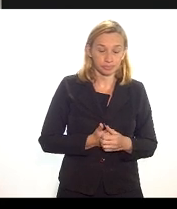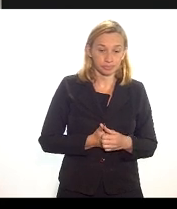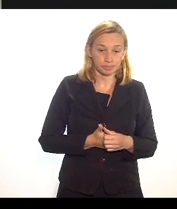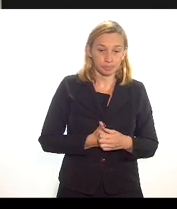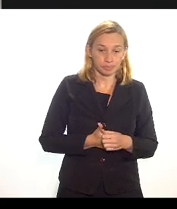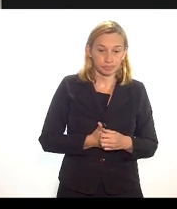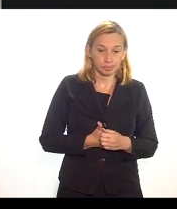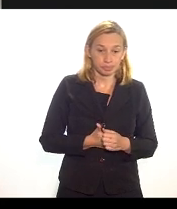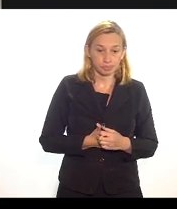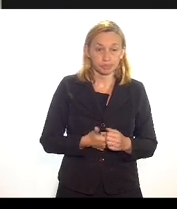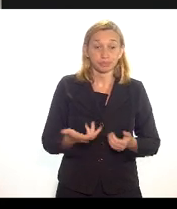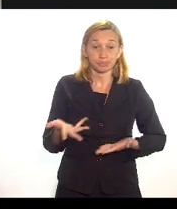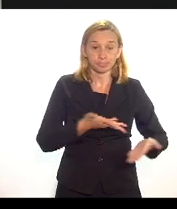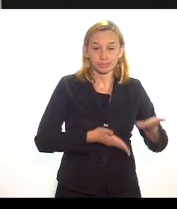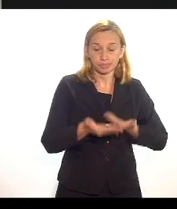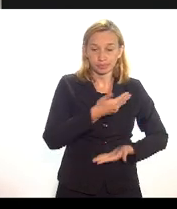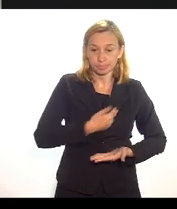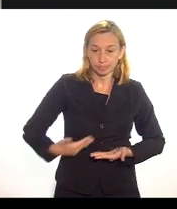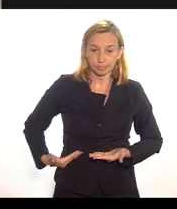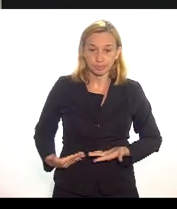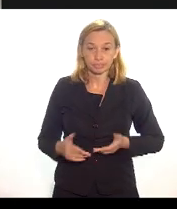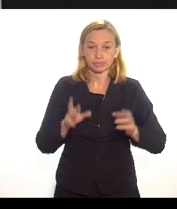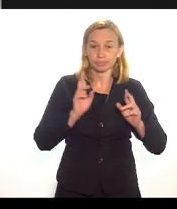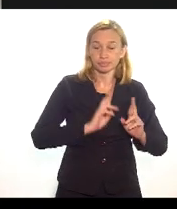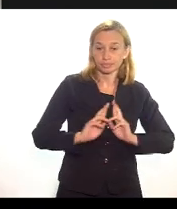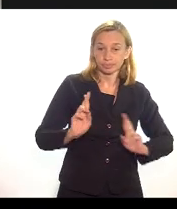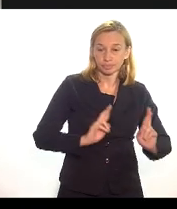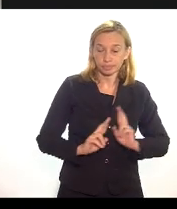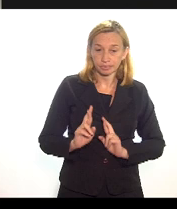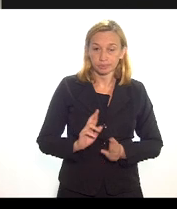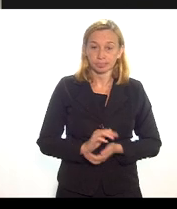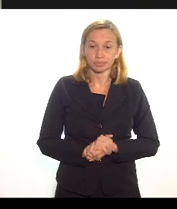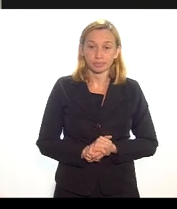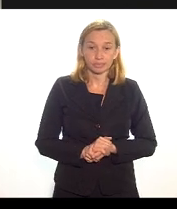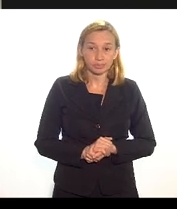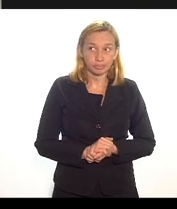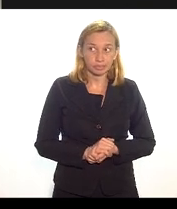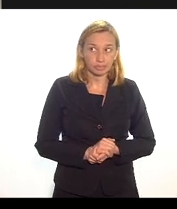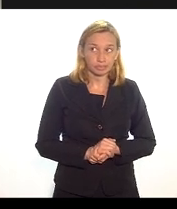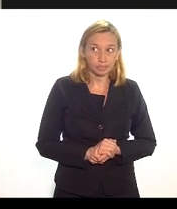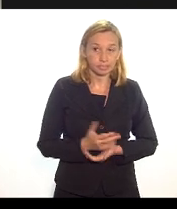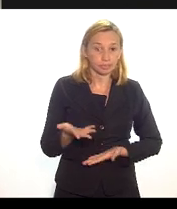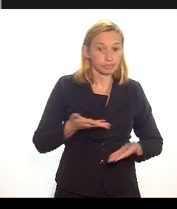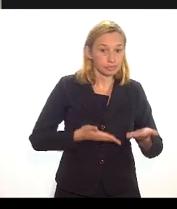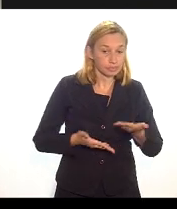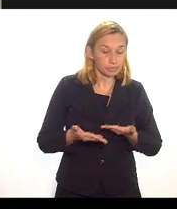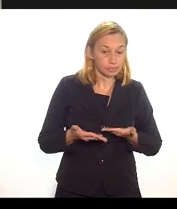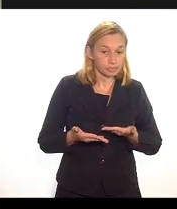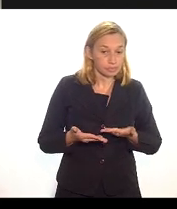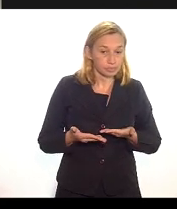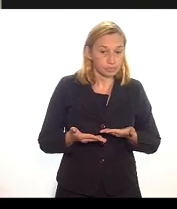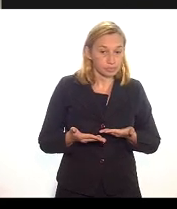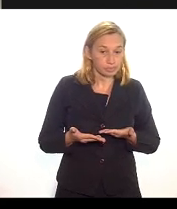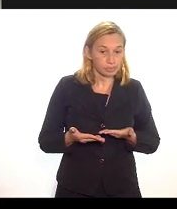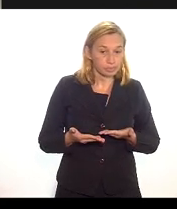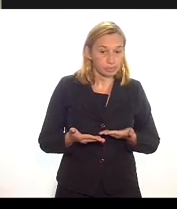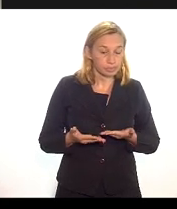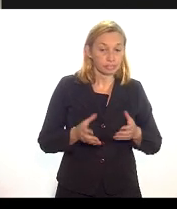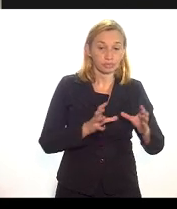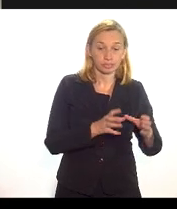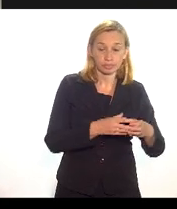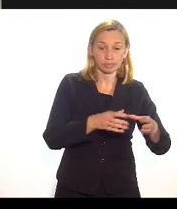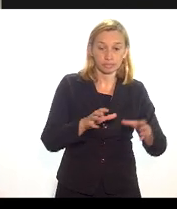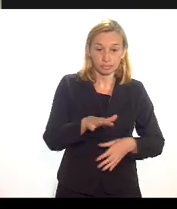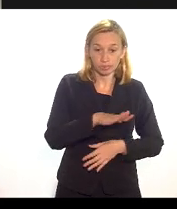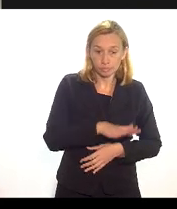participações governamentais relativas aos a participação especial relativa aos campos